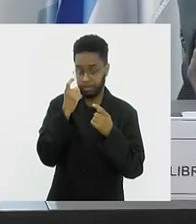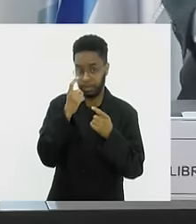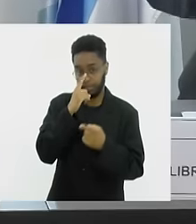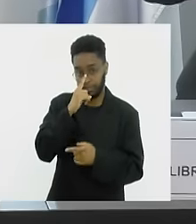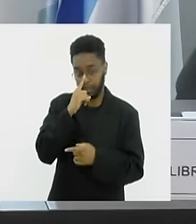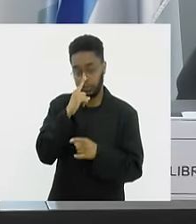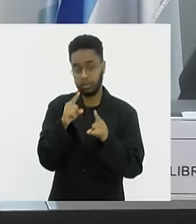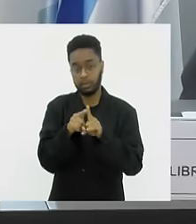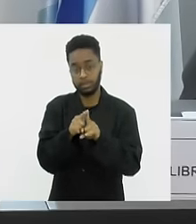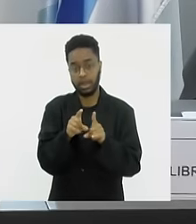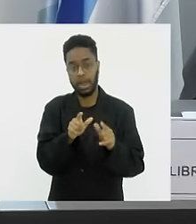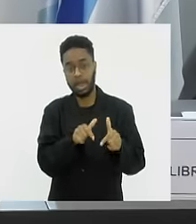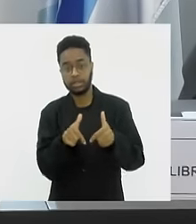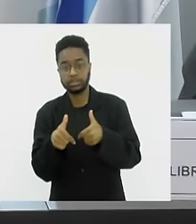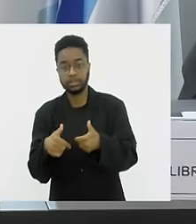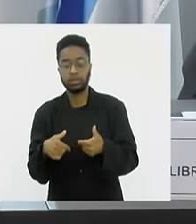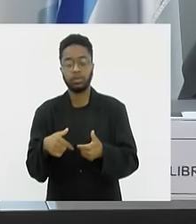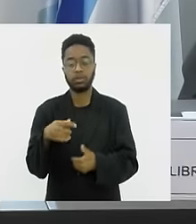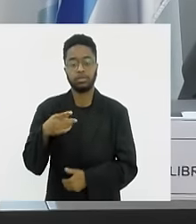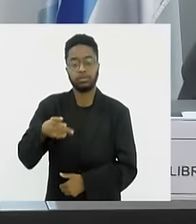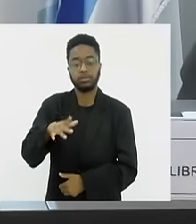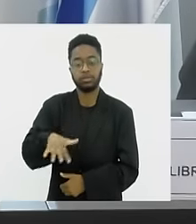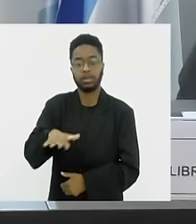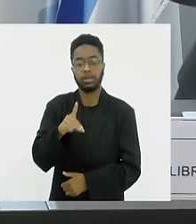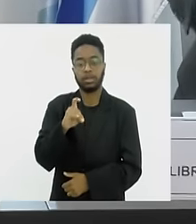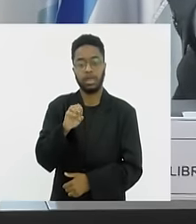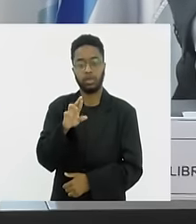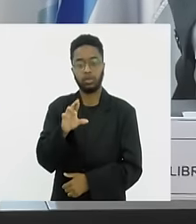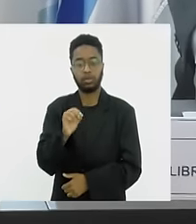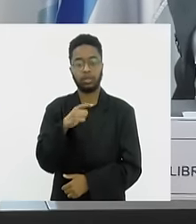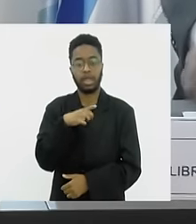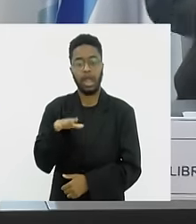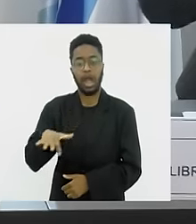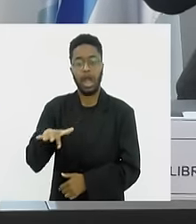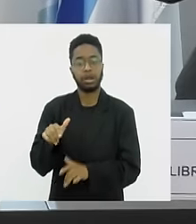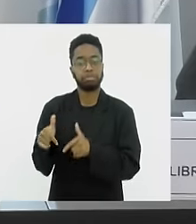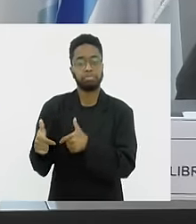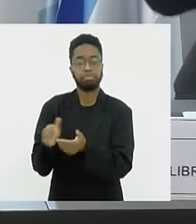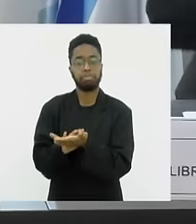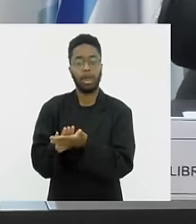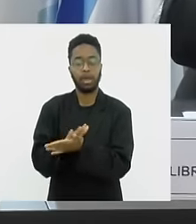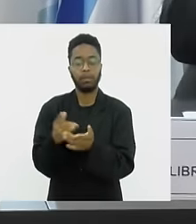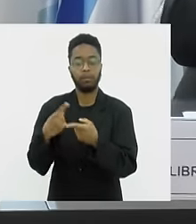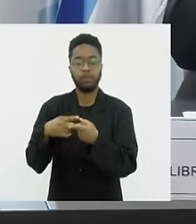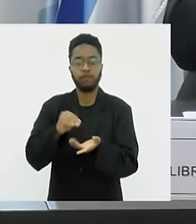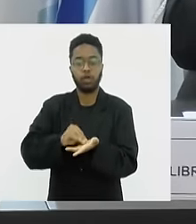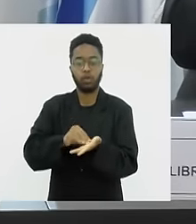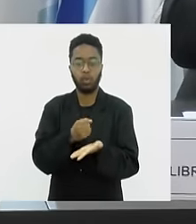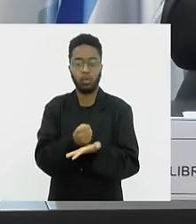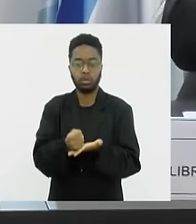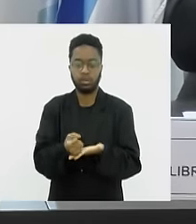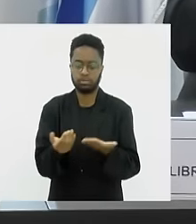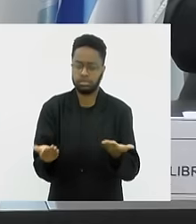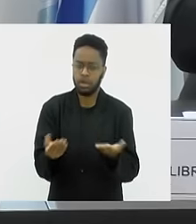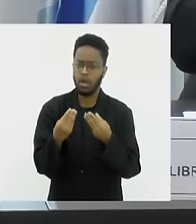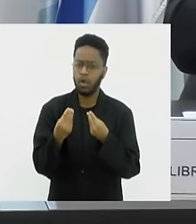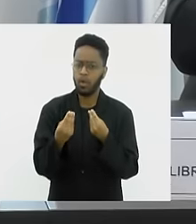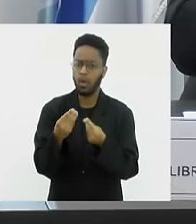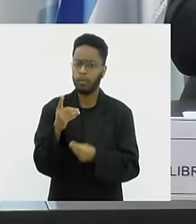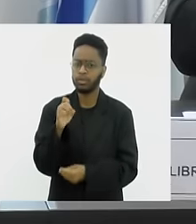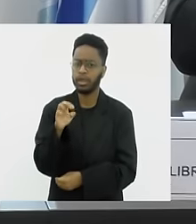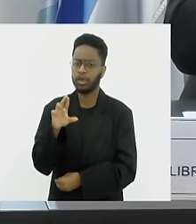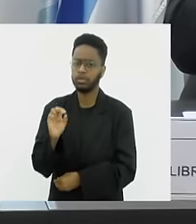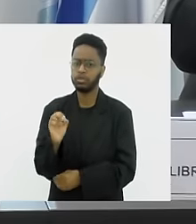o senhor acaba de nos narrar aqui que existe uma área de sombra que o Detro opera apenas numa região, porque não há cobertura contratual. Como é que o Detro consegue explicar